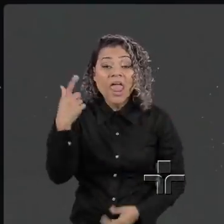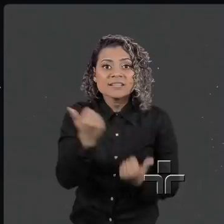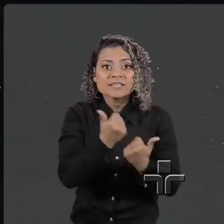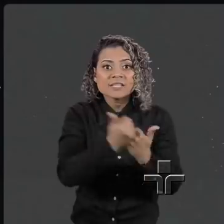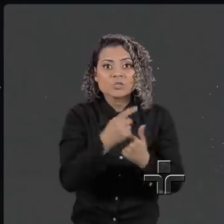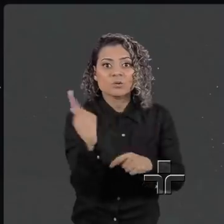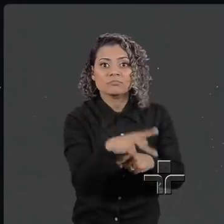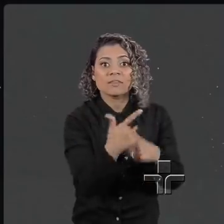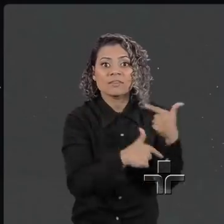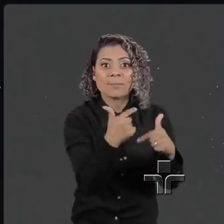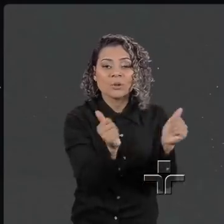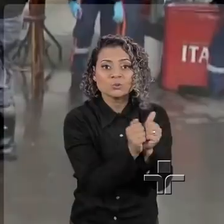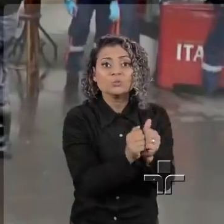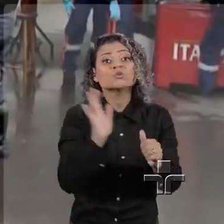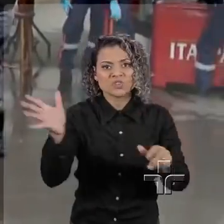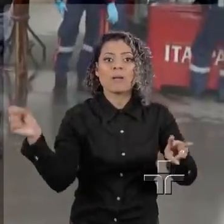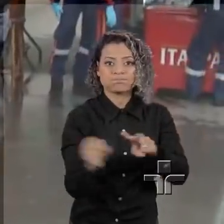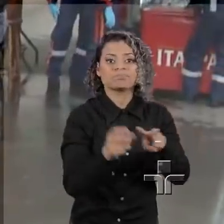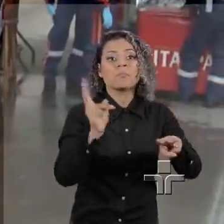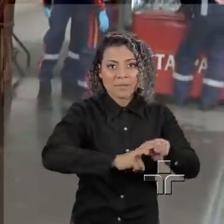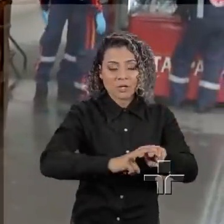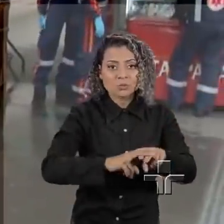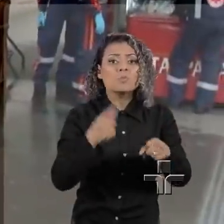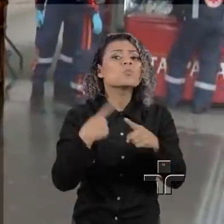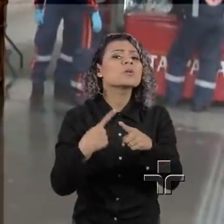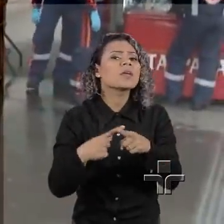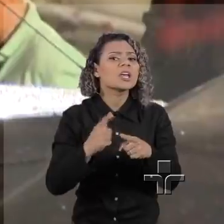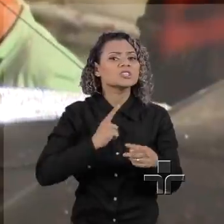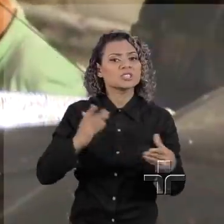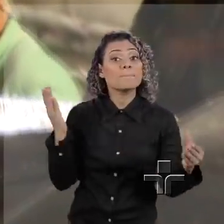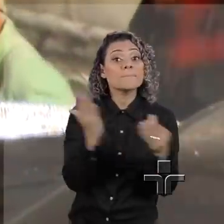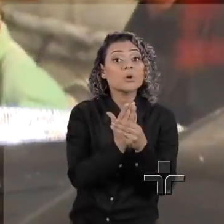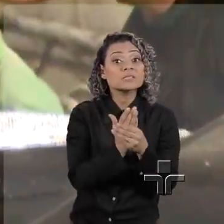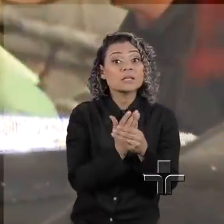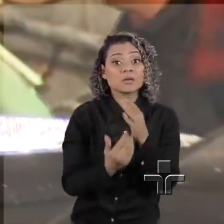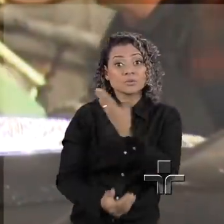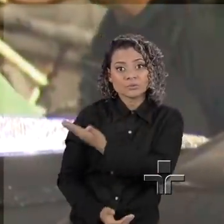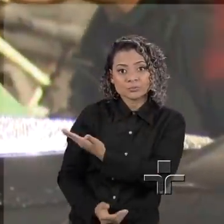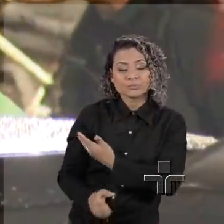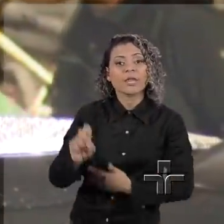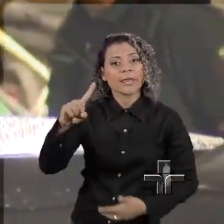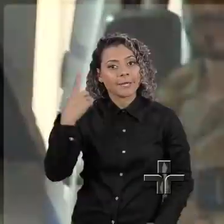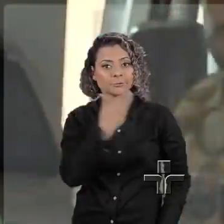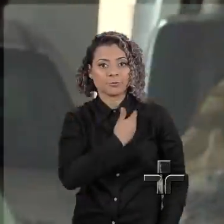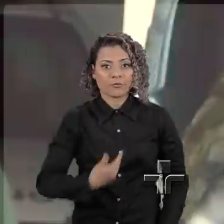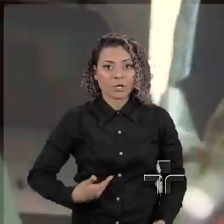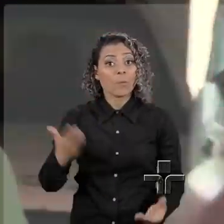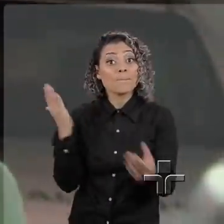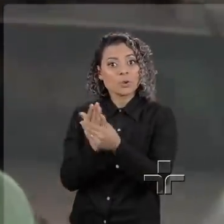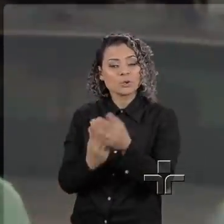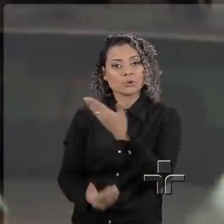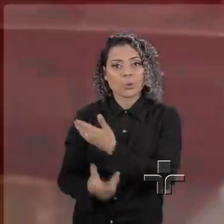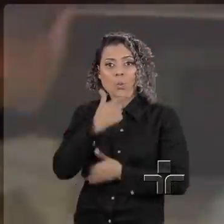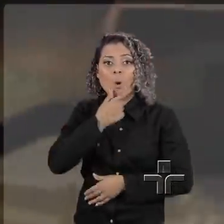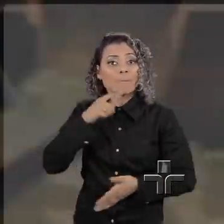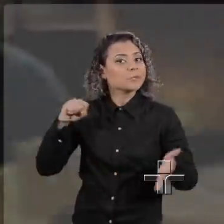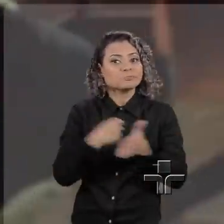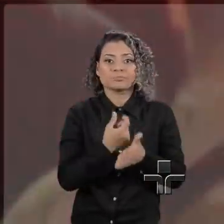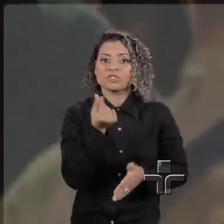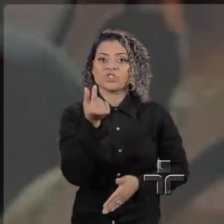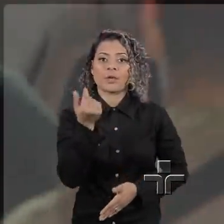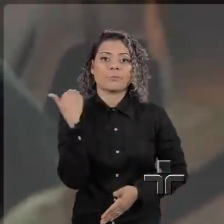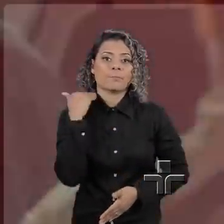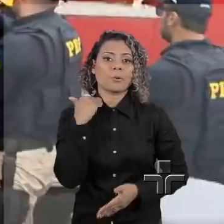ex-assessor de Camata, que já está preso. O motivo foi uma ação judicial movida pelo ex-governador, que gerou bloqueio na conta bancária